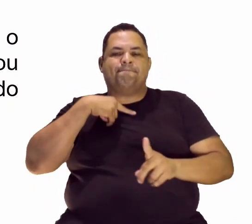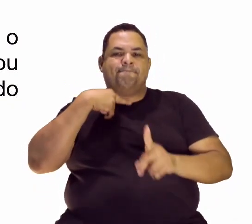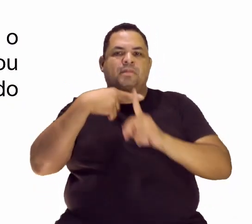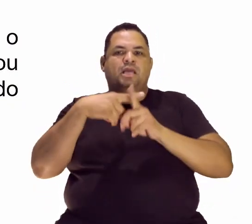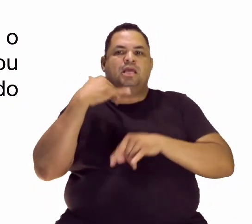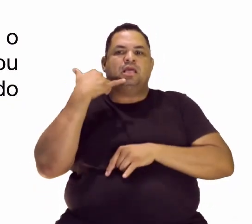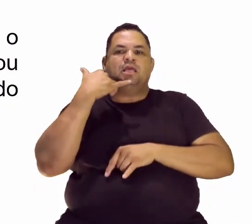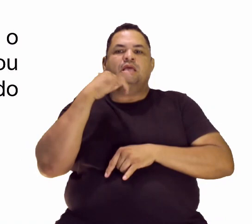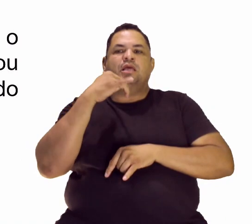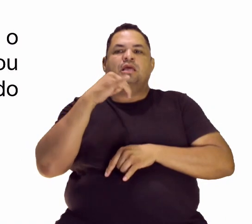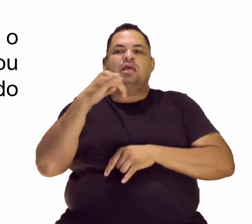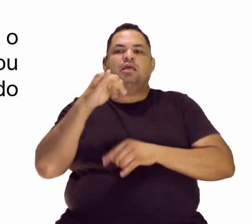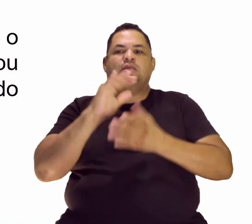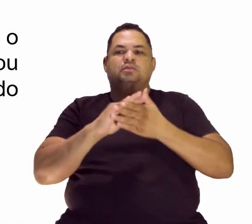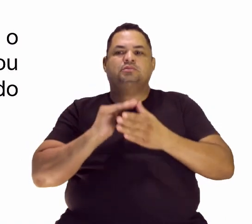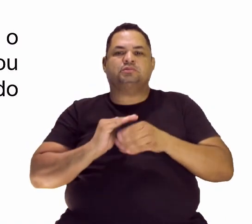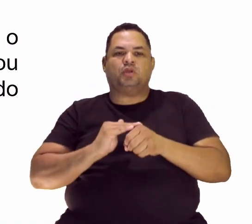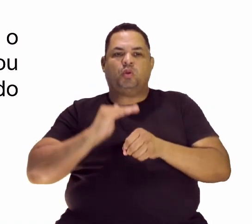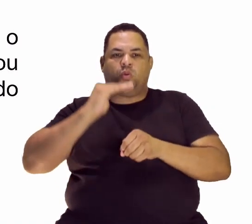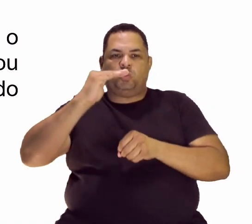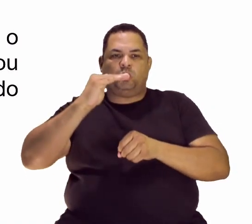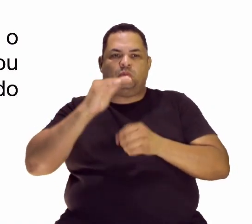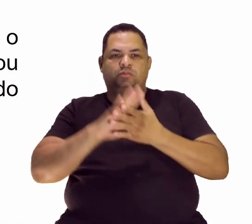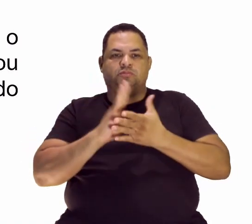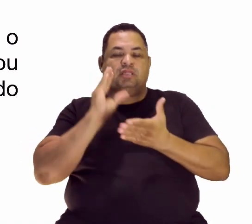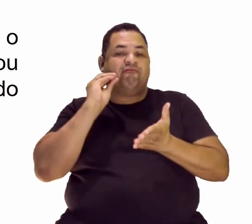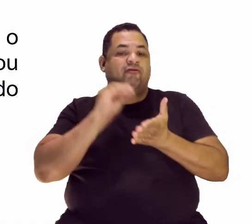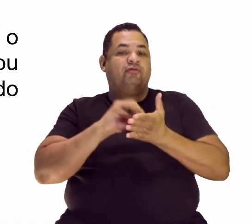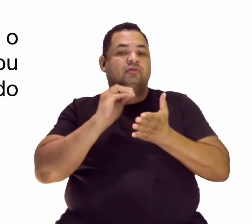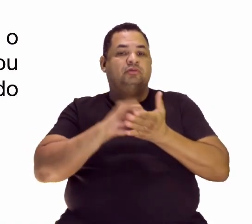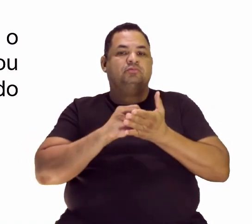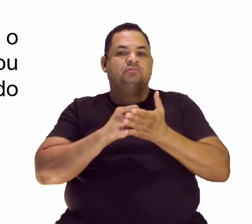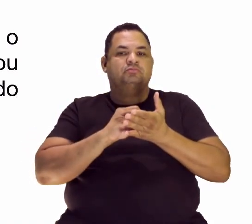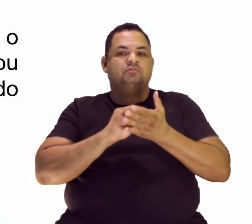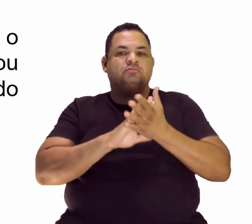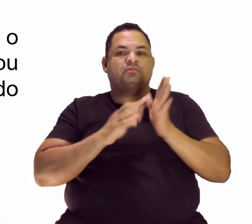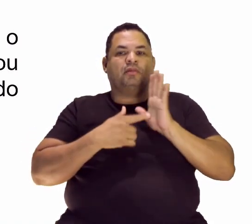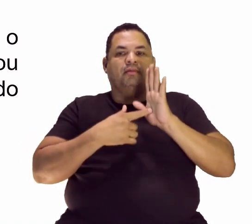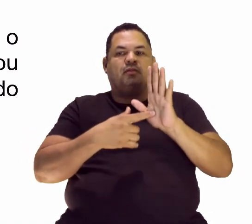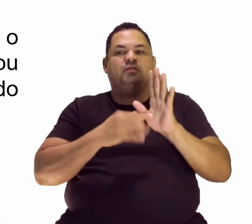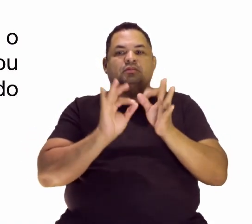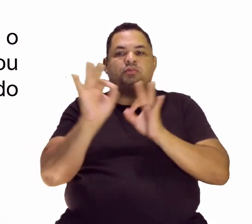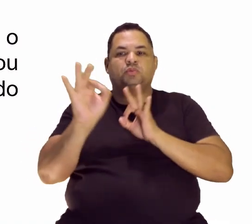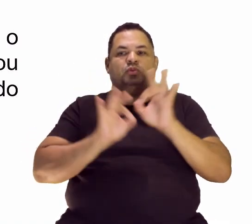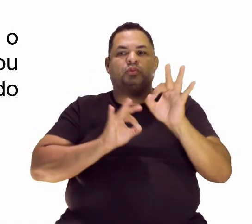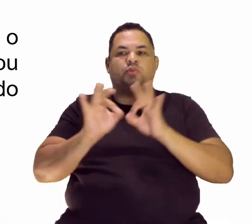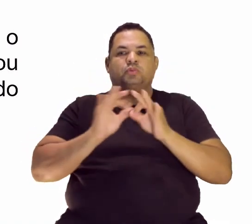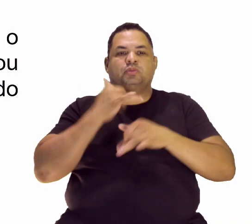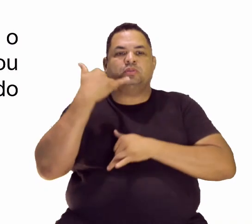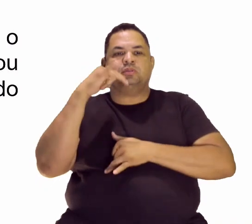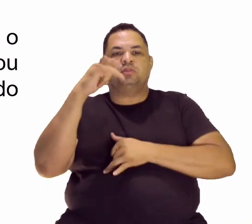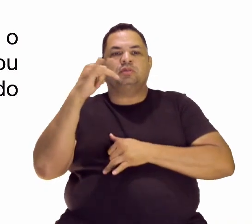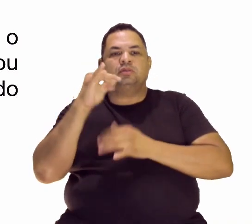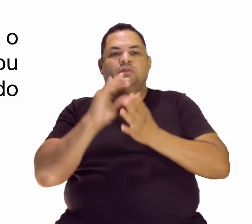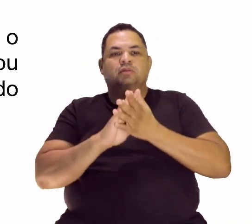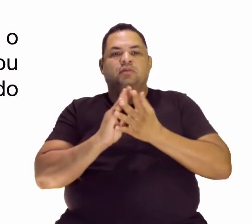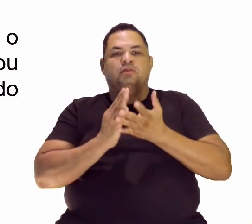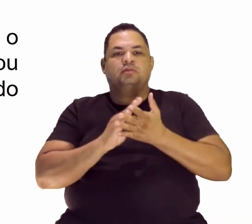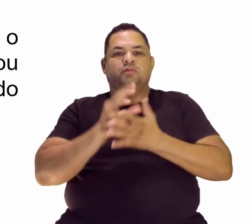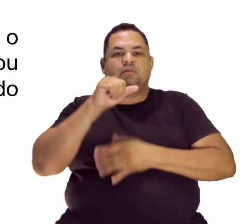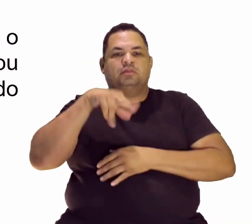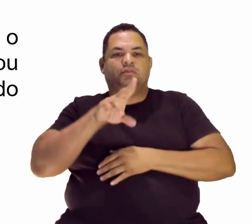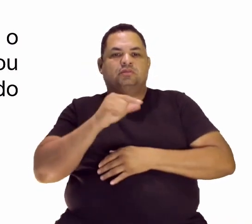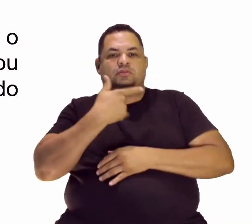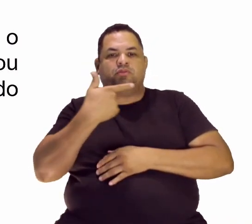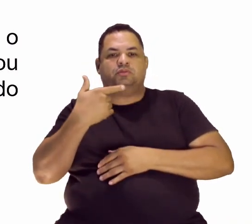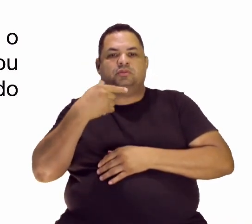energético em um subnível D está incompleto, ou seja, apresentando a configuração eletrônica